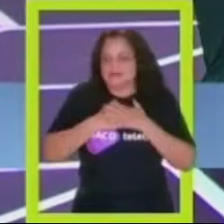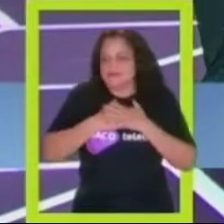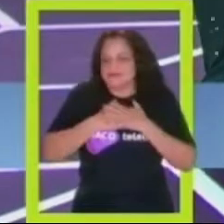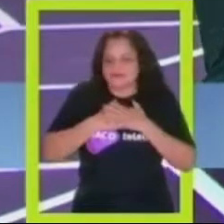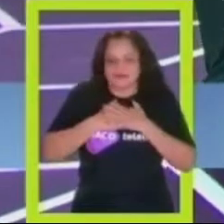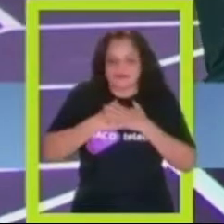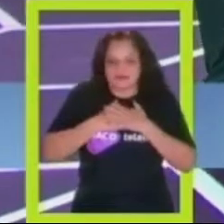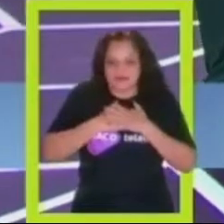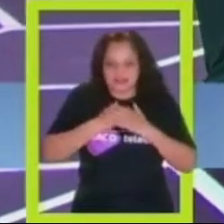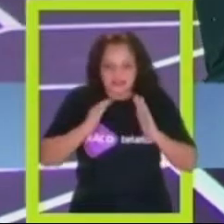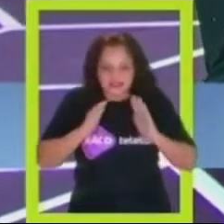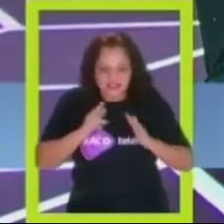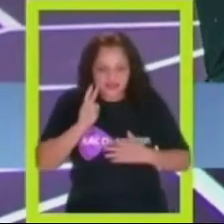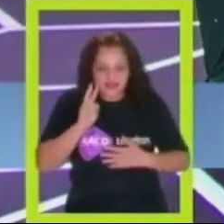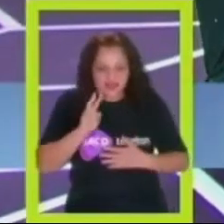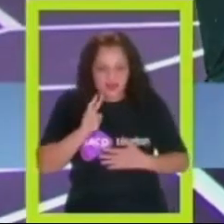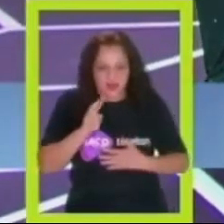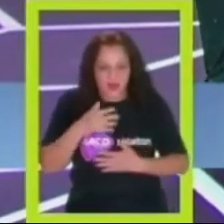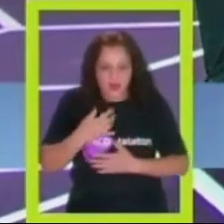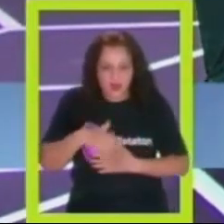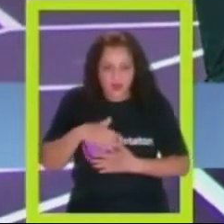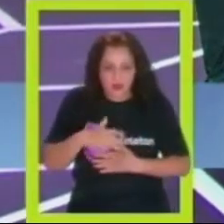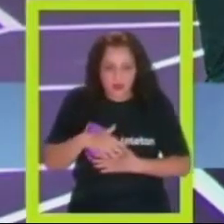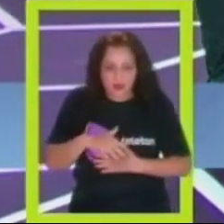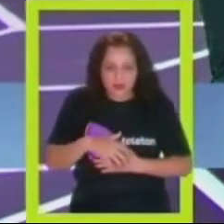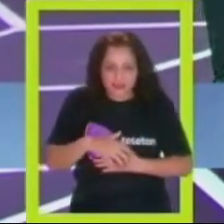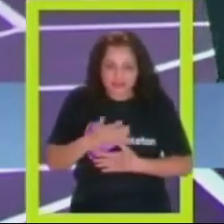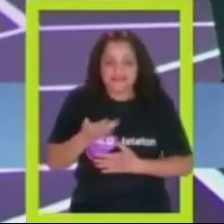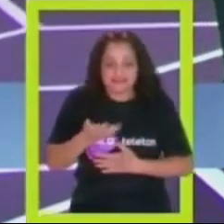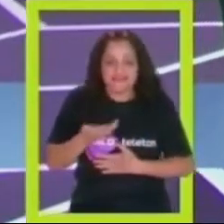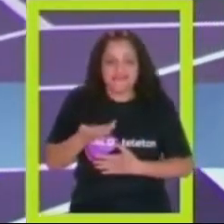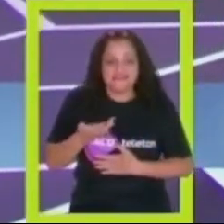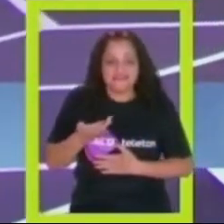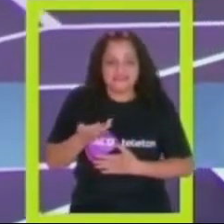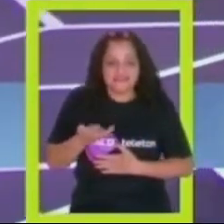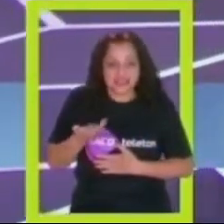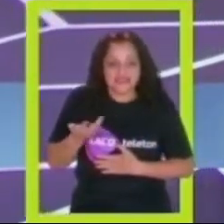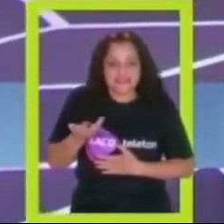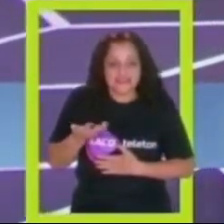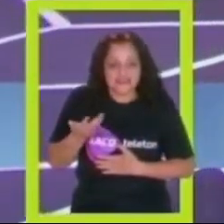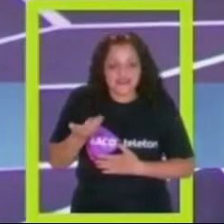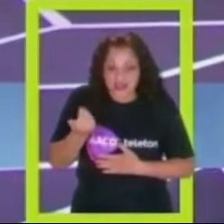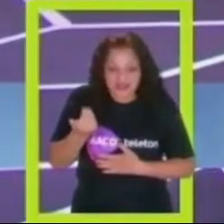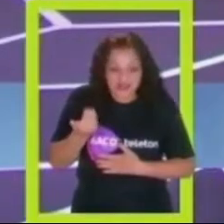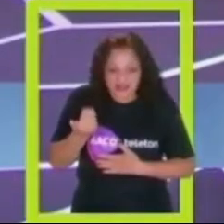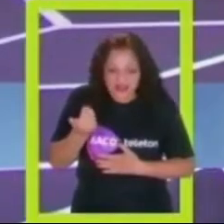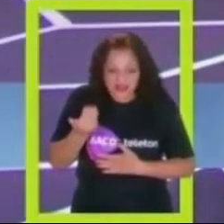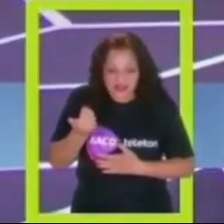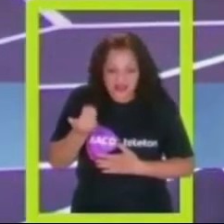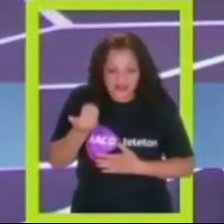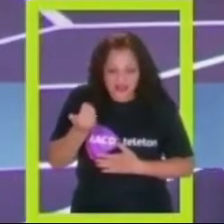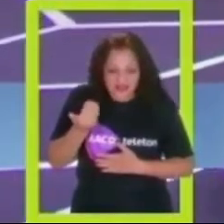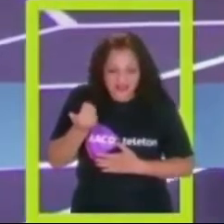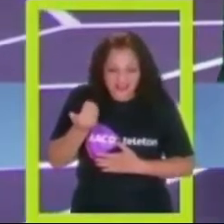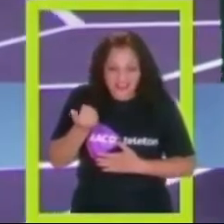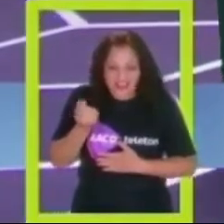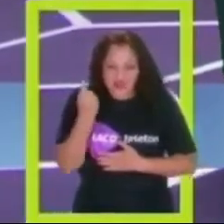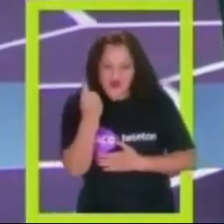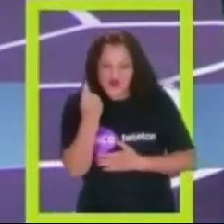250. Deus. Você já viu o valor? E aí? E aí? Bora.